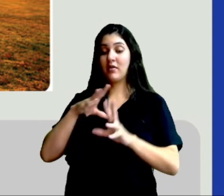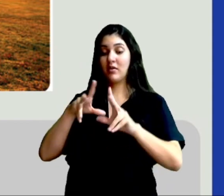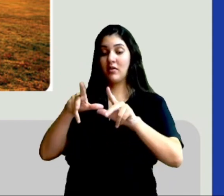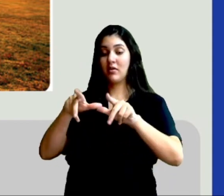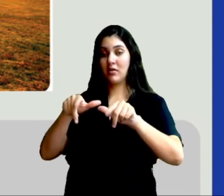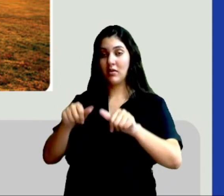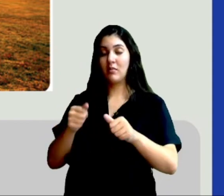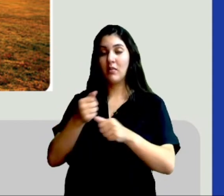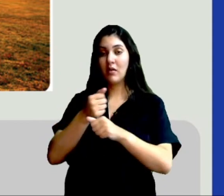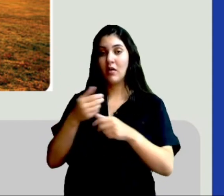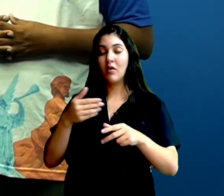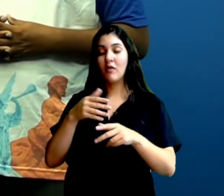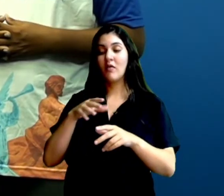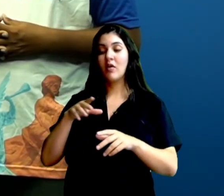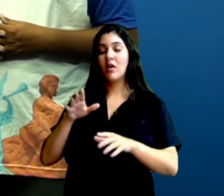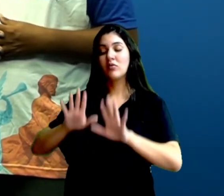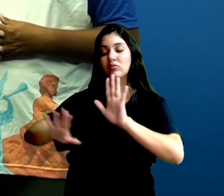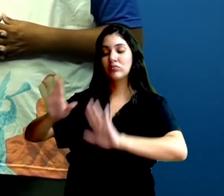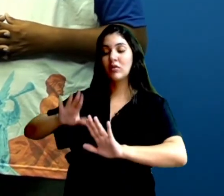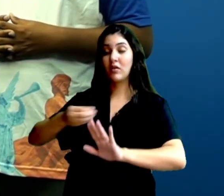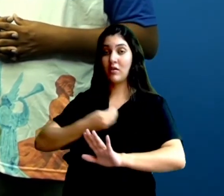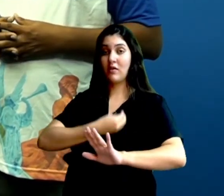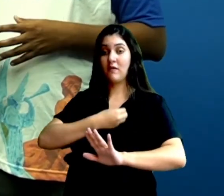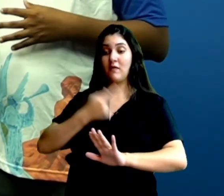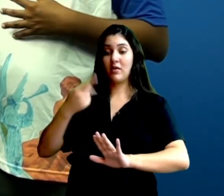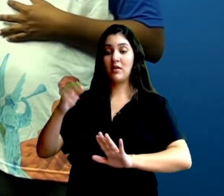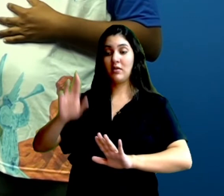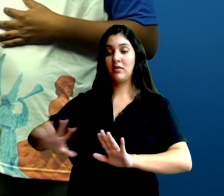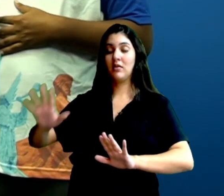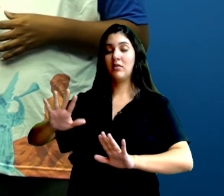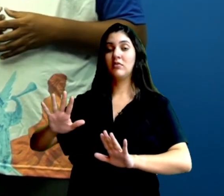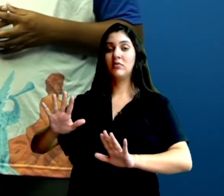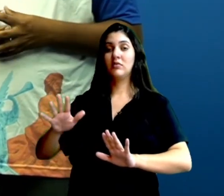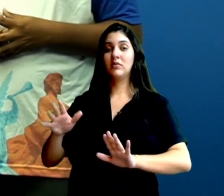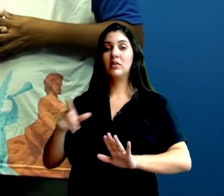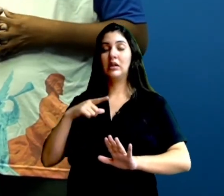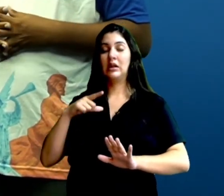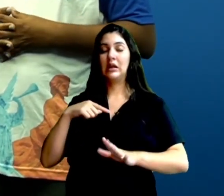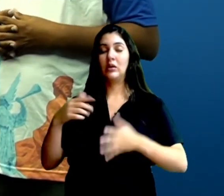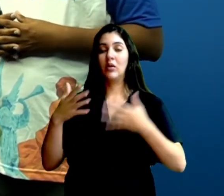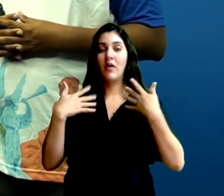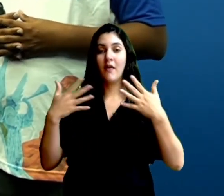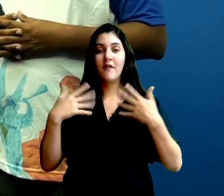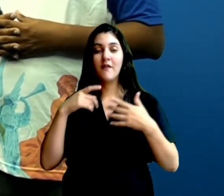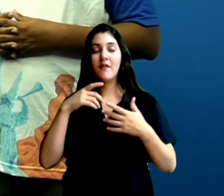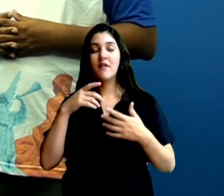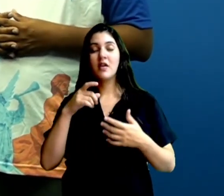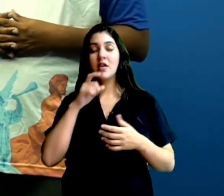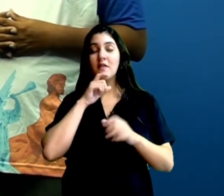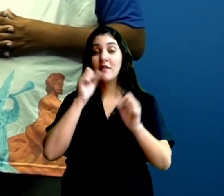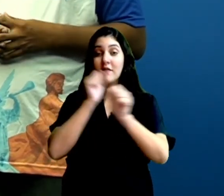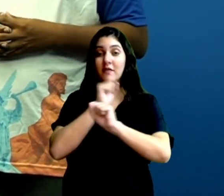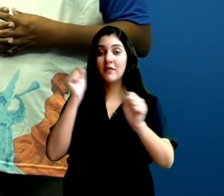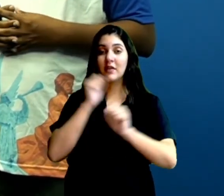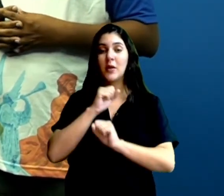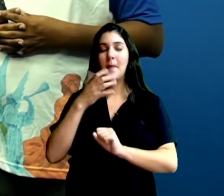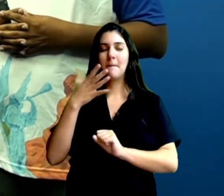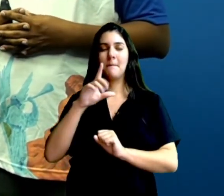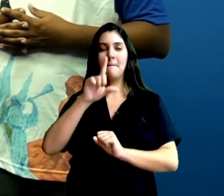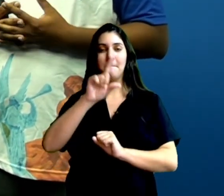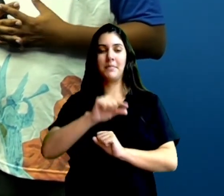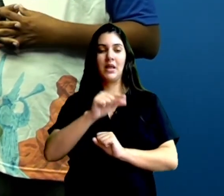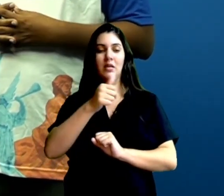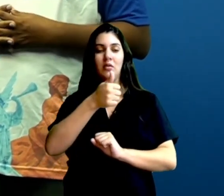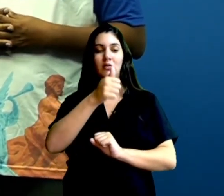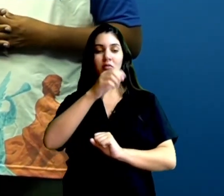dos rebanhos que vivem nessa região, né. Então, clima bastante frio, né, chega de menos 10 a